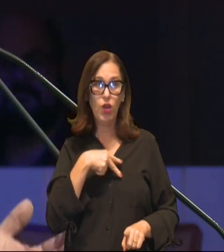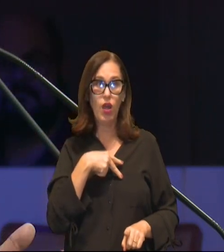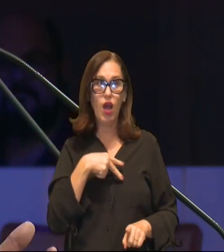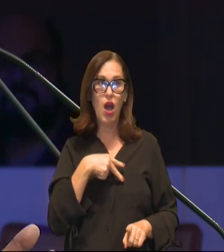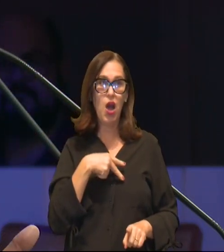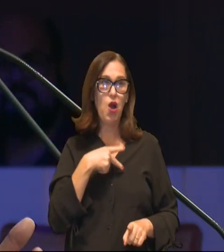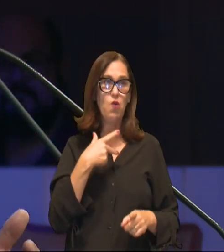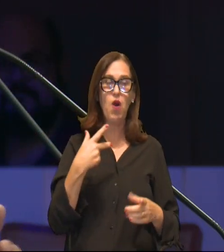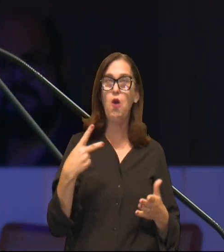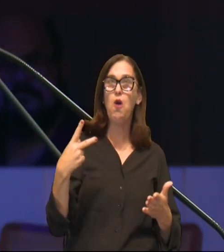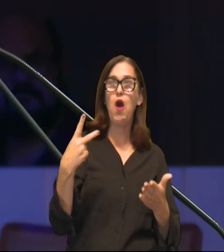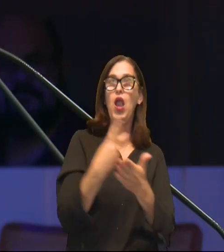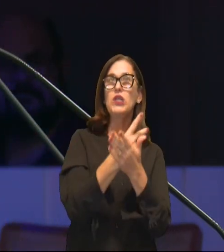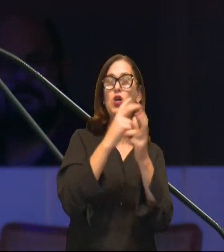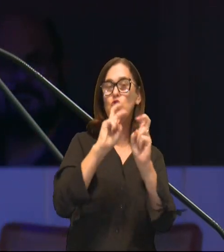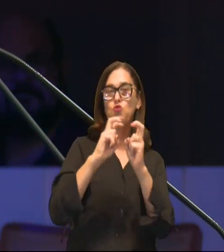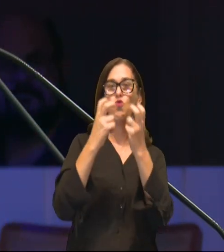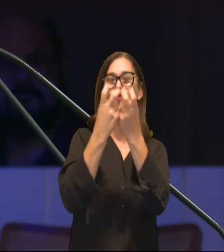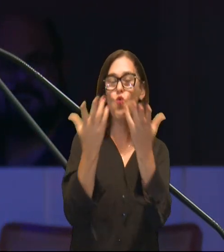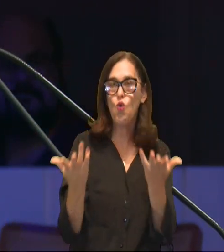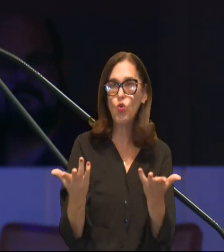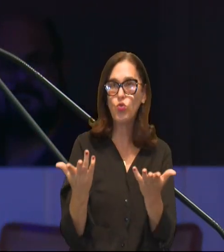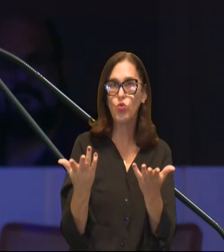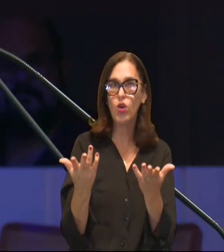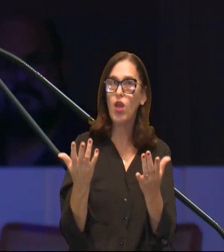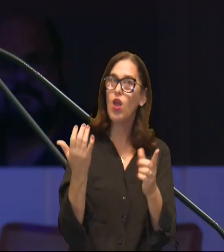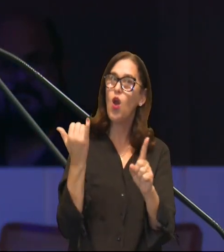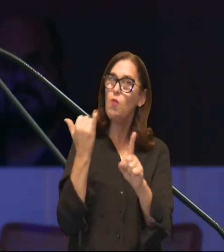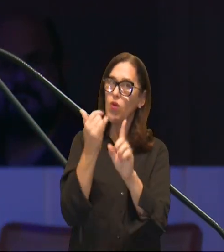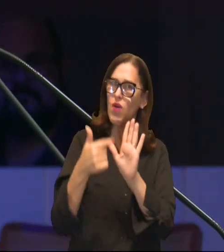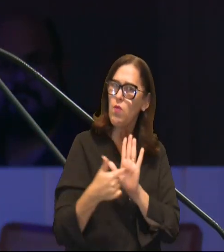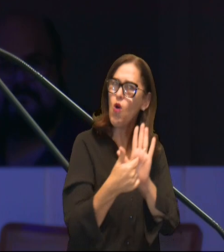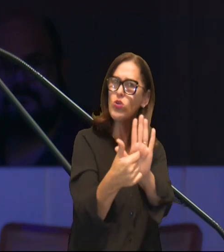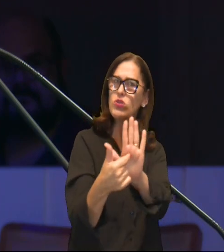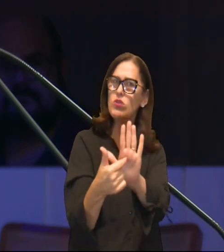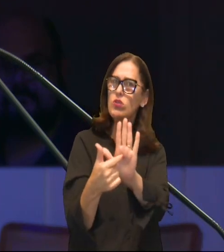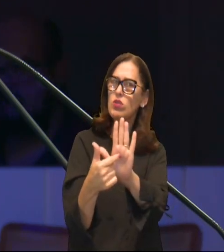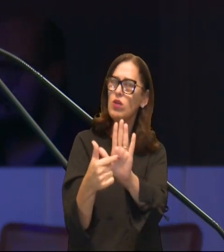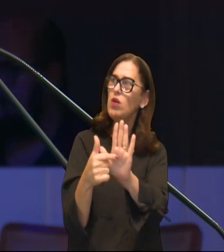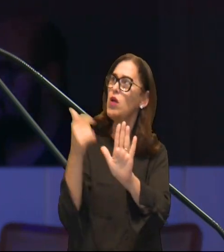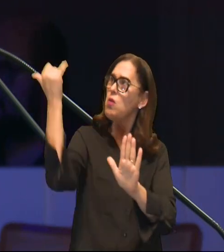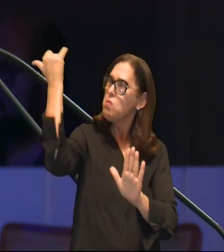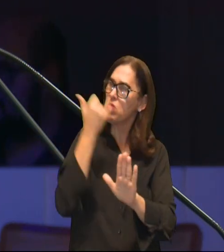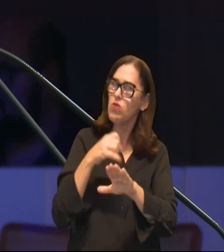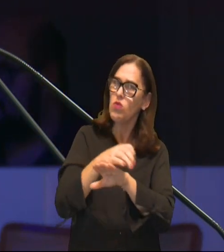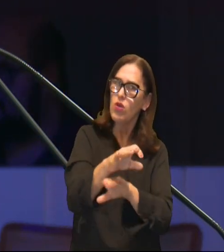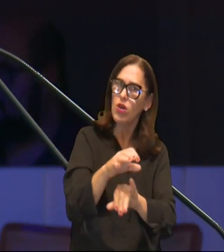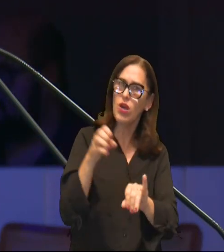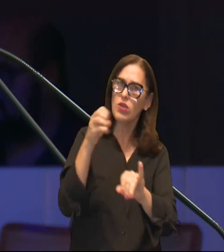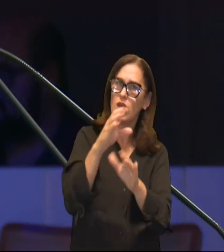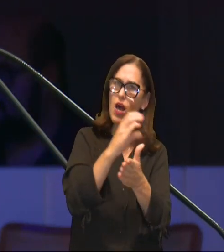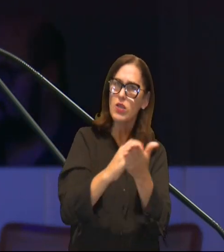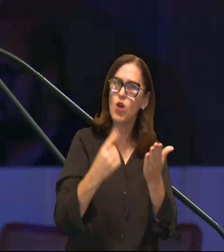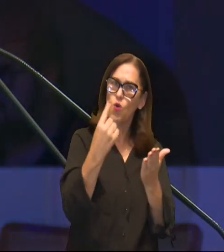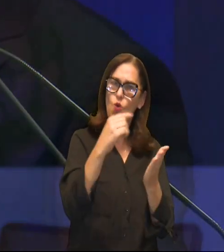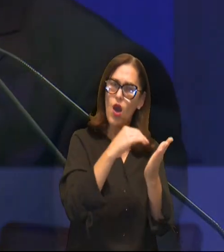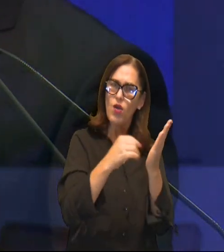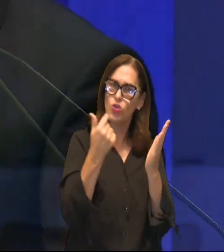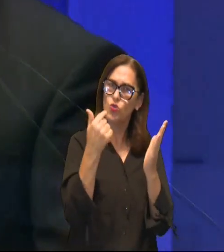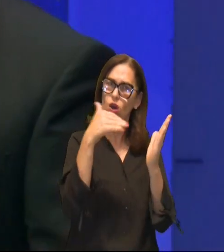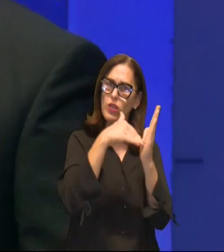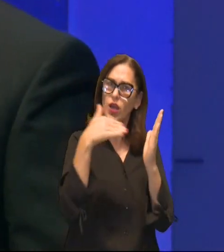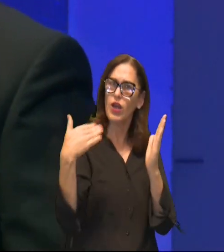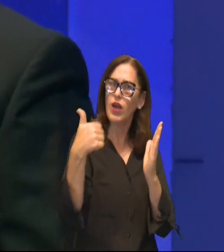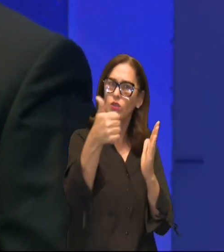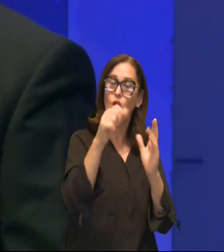a realização. E o profeta denunciou, por palavra de Deus, lá em Isaías 1, de 10 a 14, que